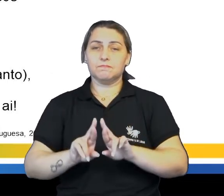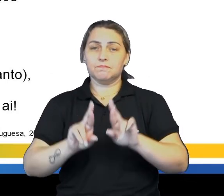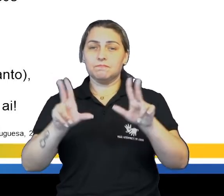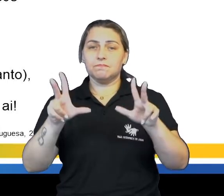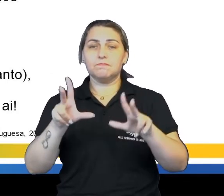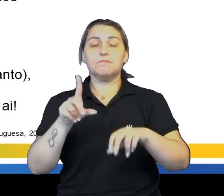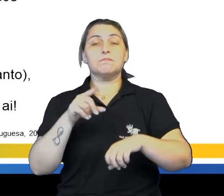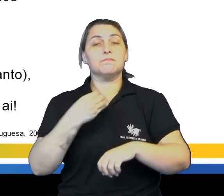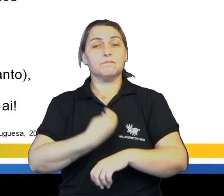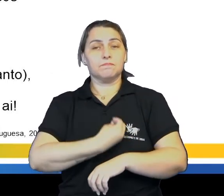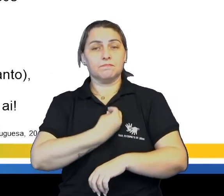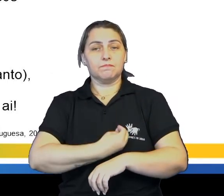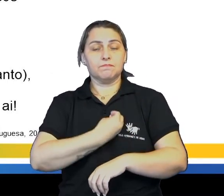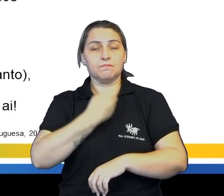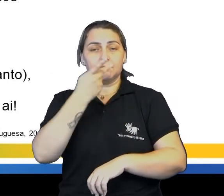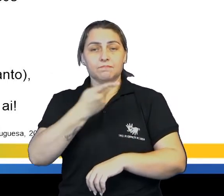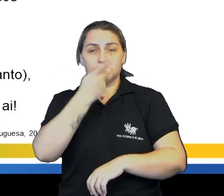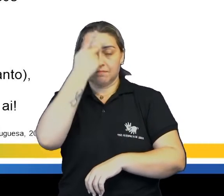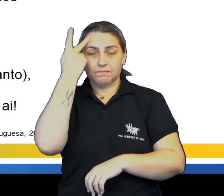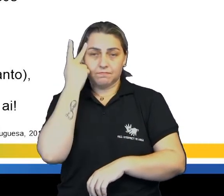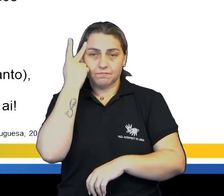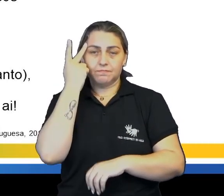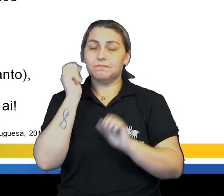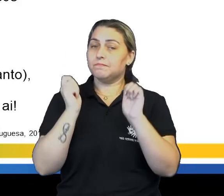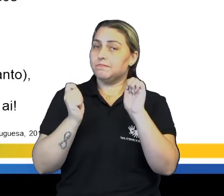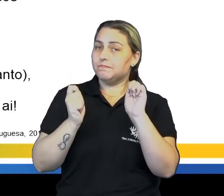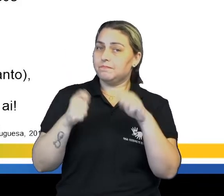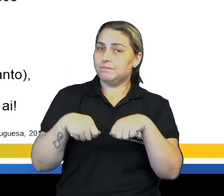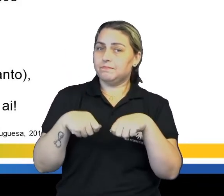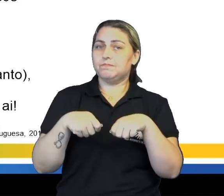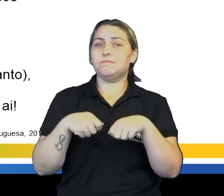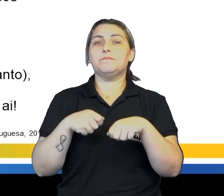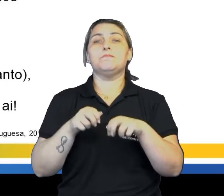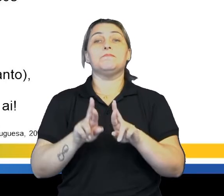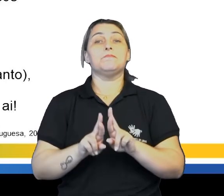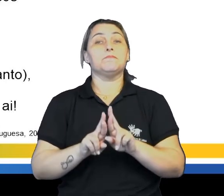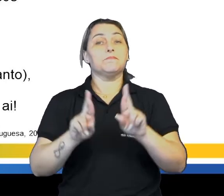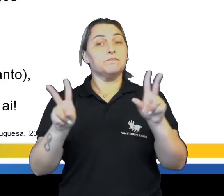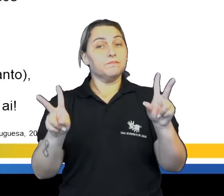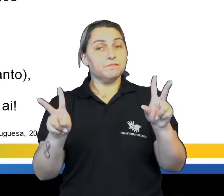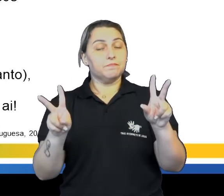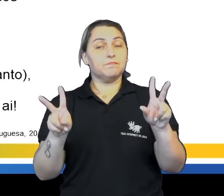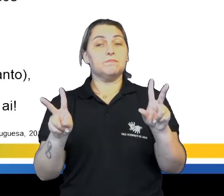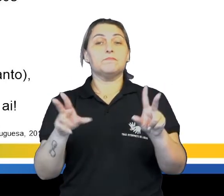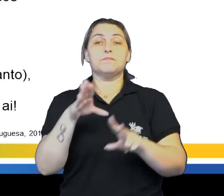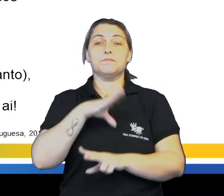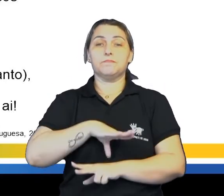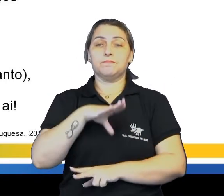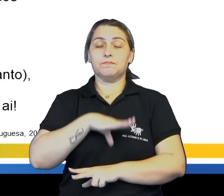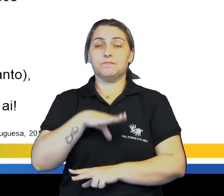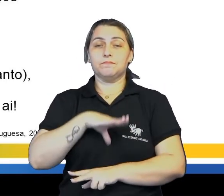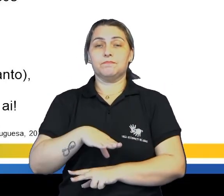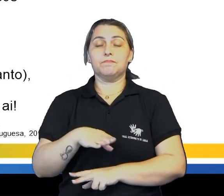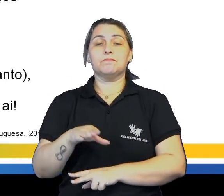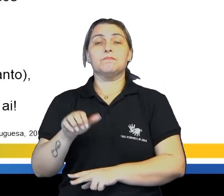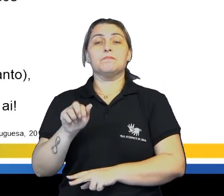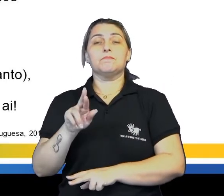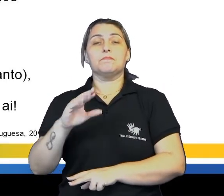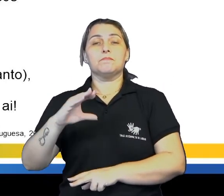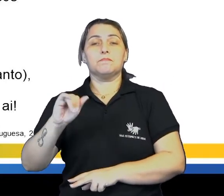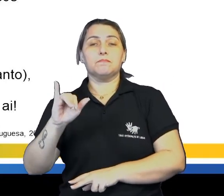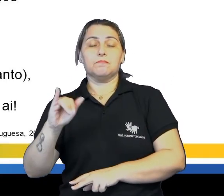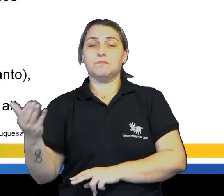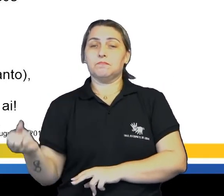diferentes épocas vividas pelos falantes, sendo possível distinguir, ou seja, diferenciar o português arcaico do